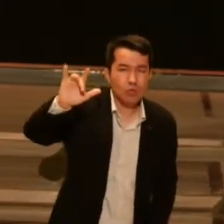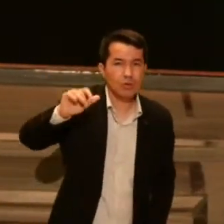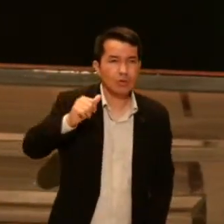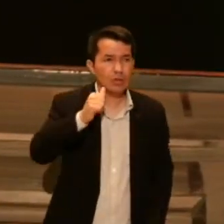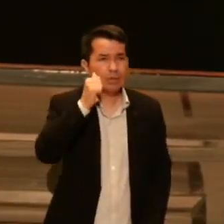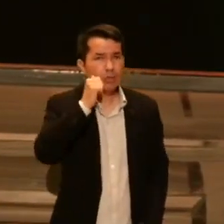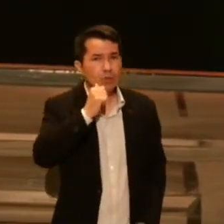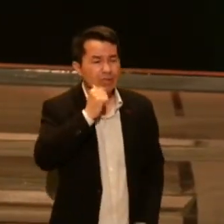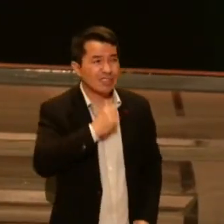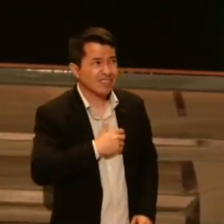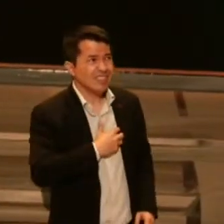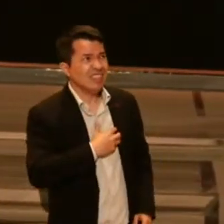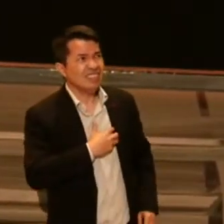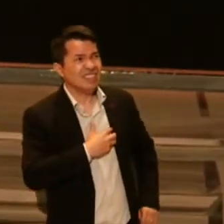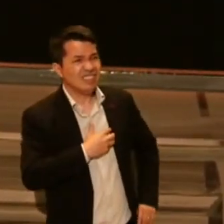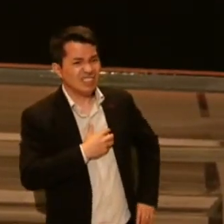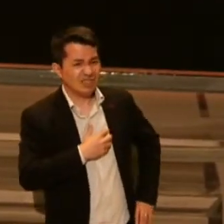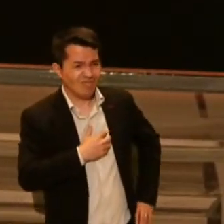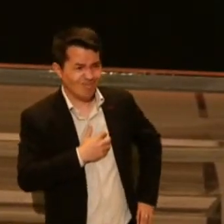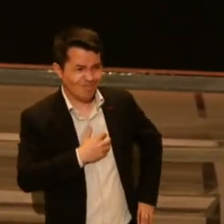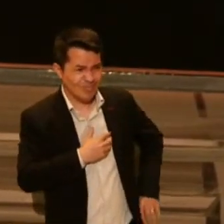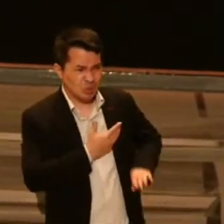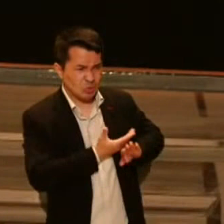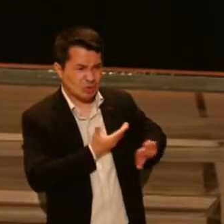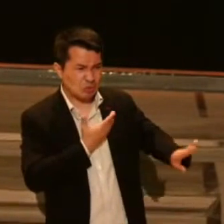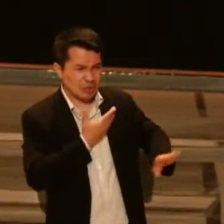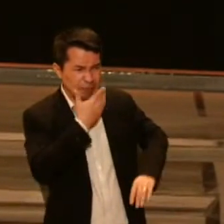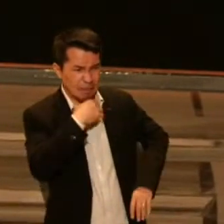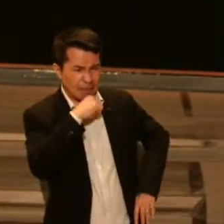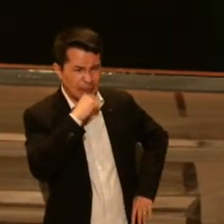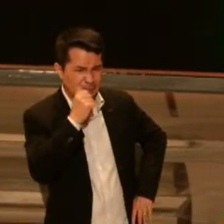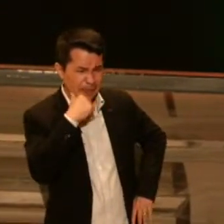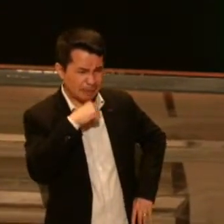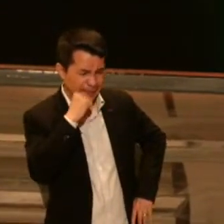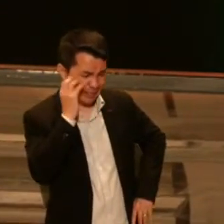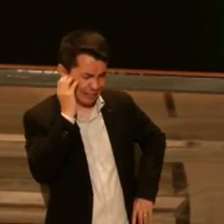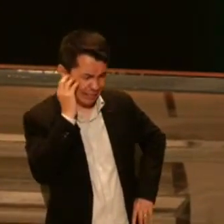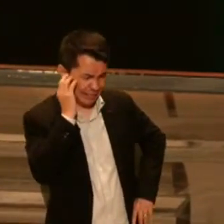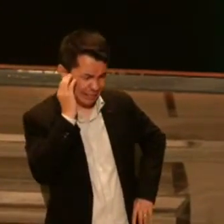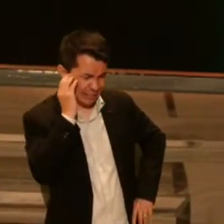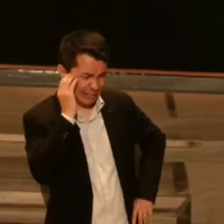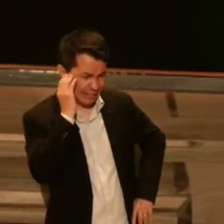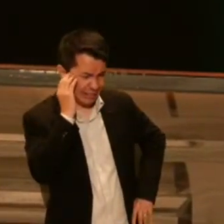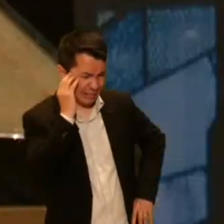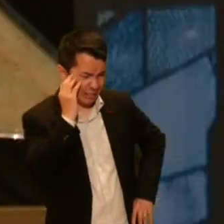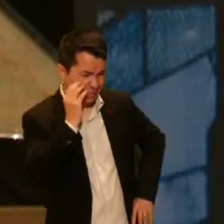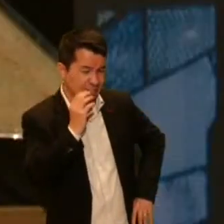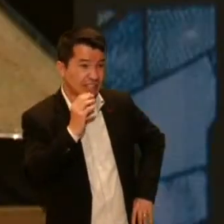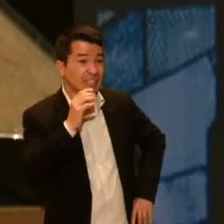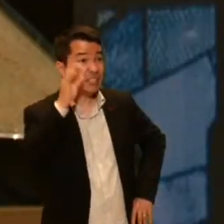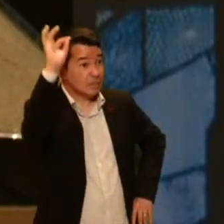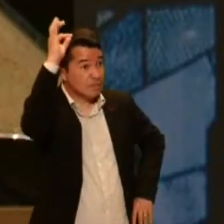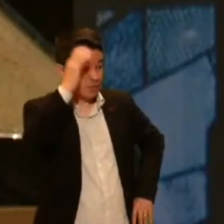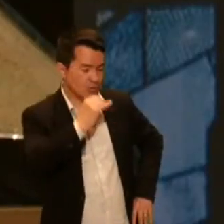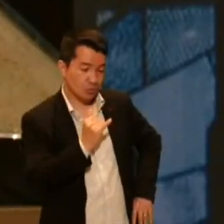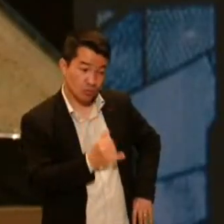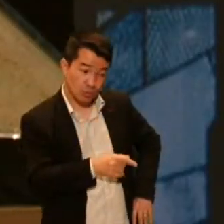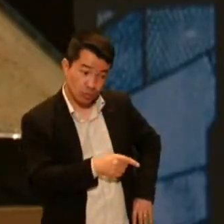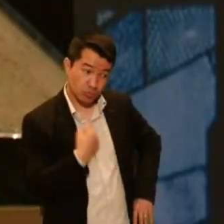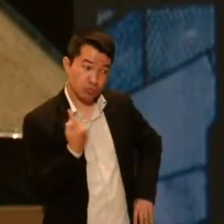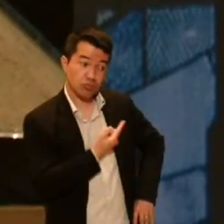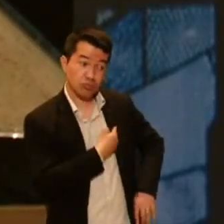isso, vocês querem me servir? Tem que acertar. E aí a esposa olhou para o marido e disse,